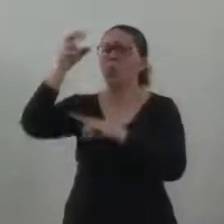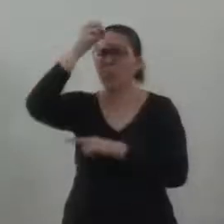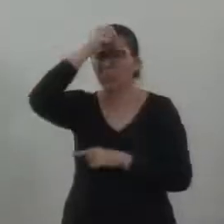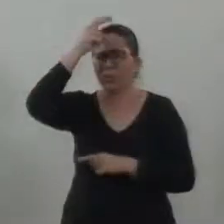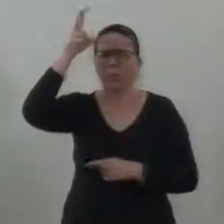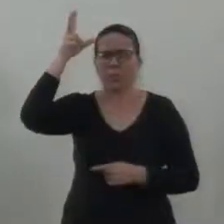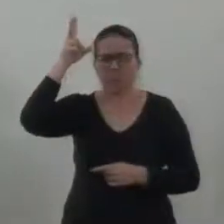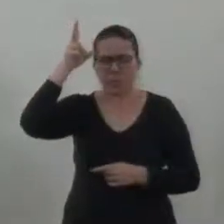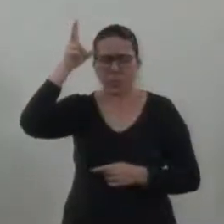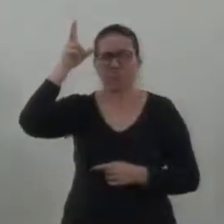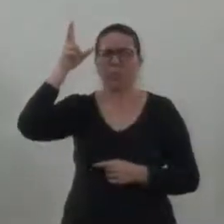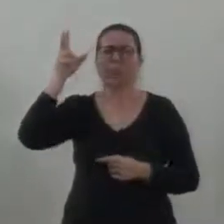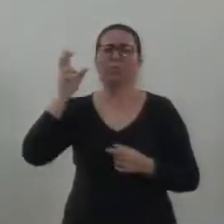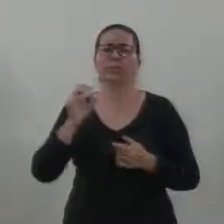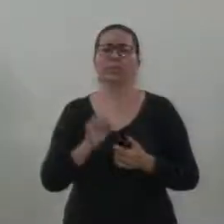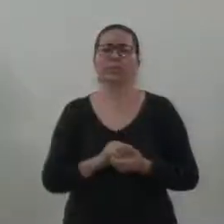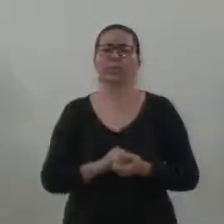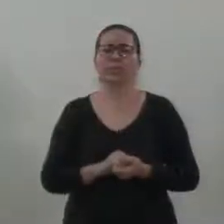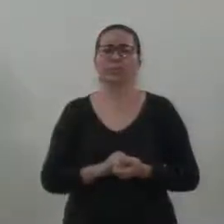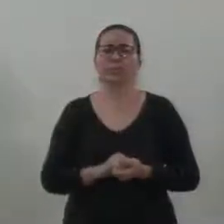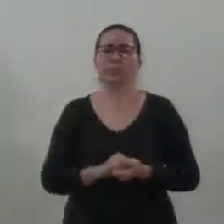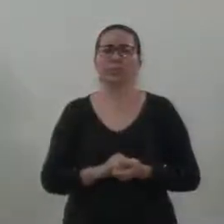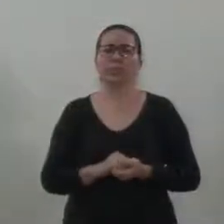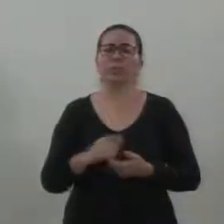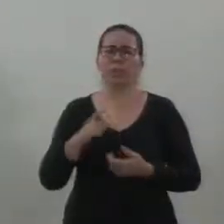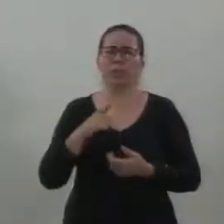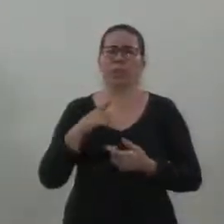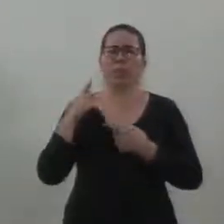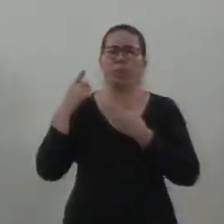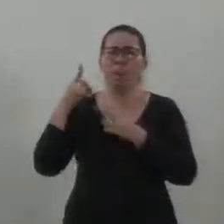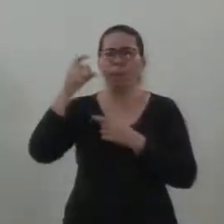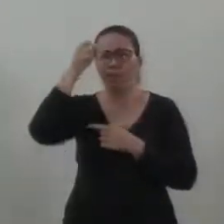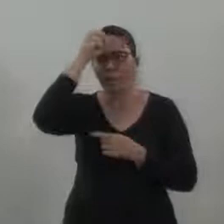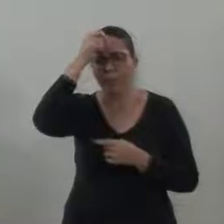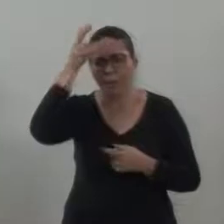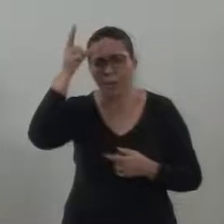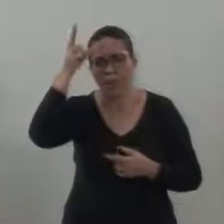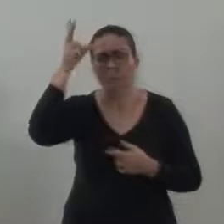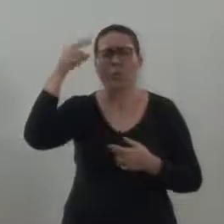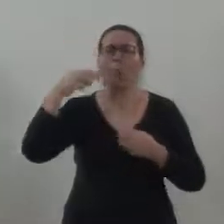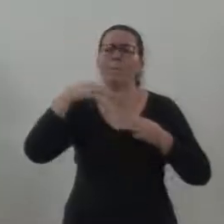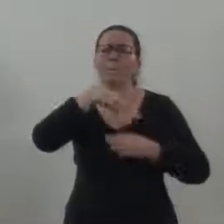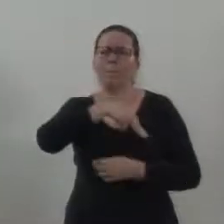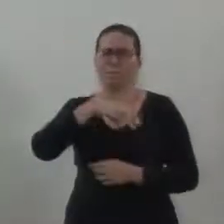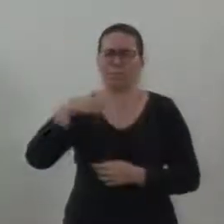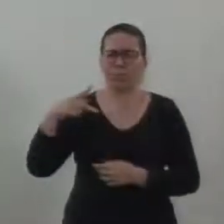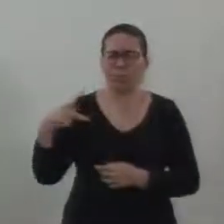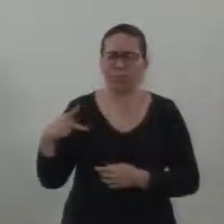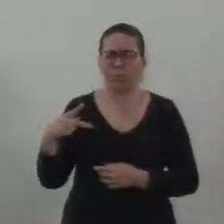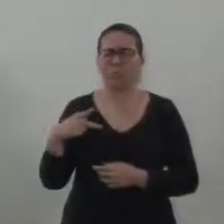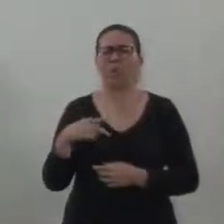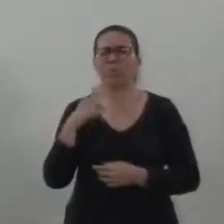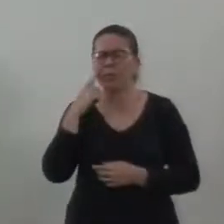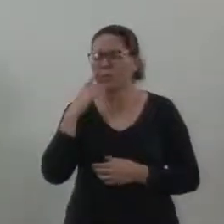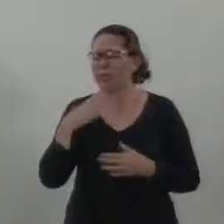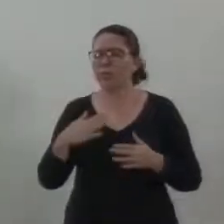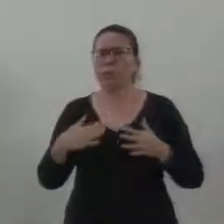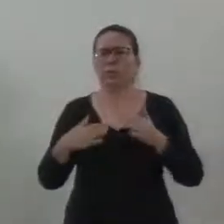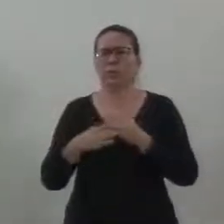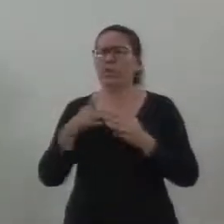munícipes já reclamaram a prefeitura, o Ministério Público, e a gente achou que a situação chegou ao